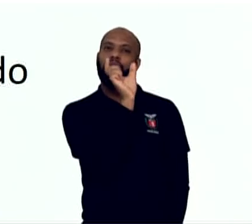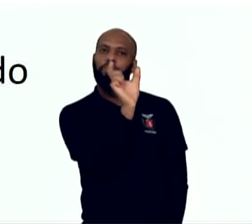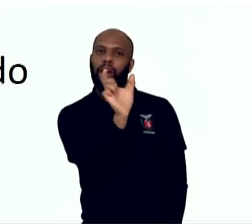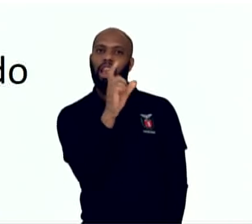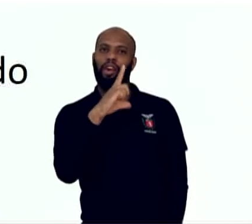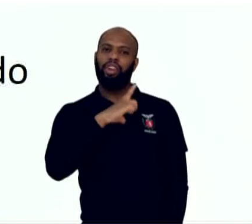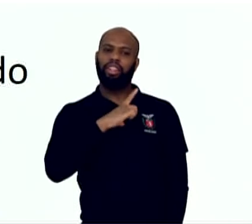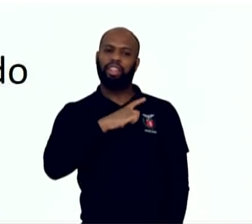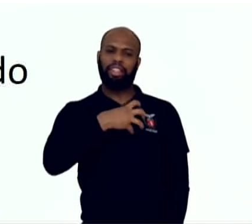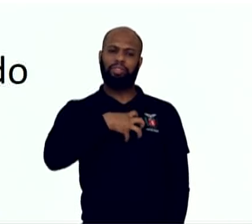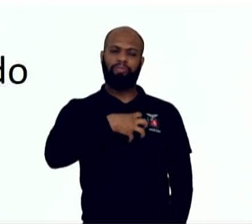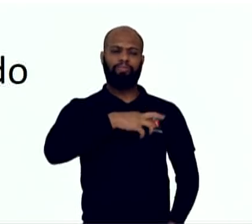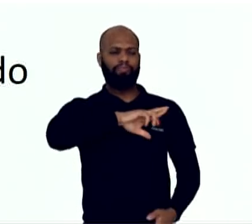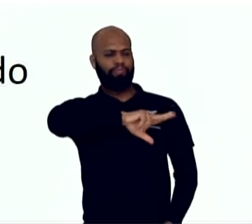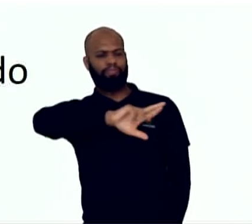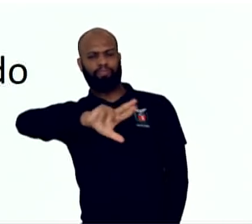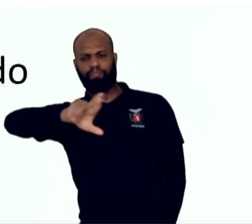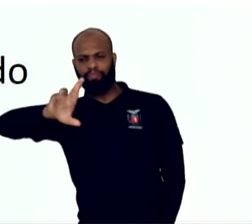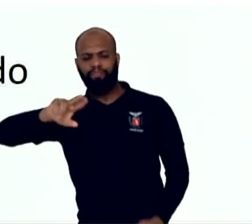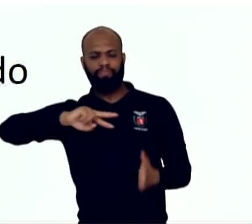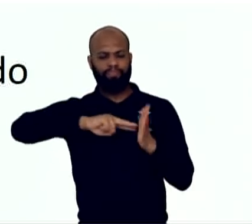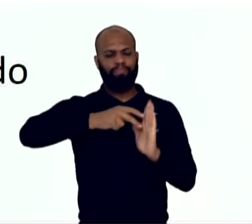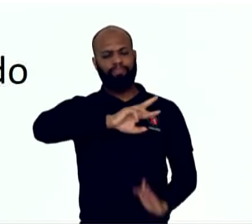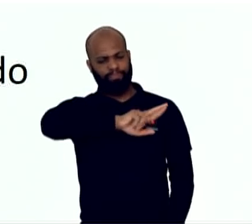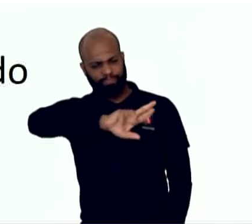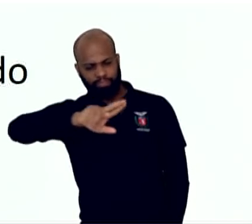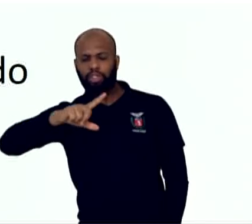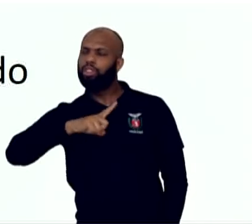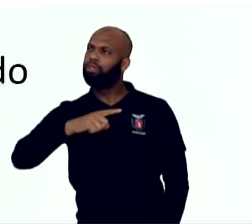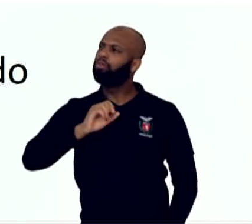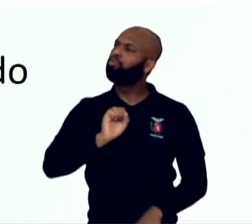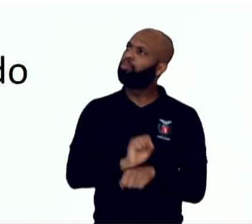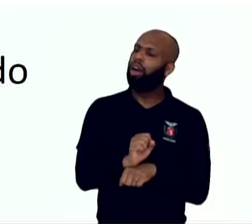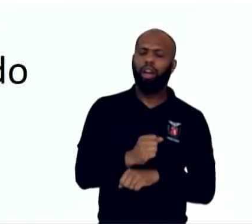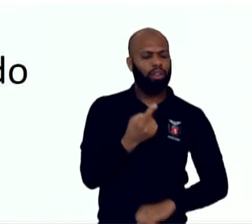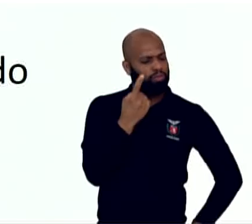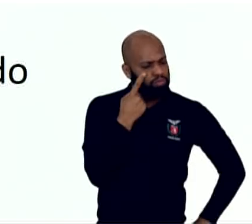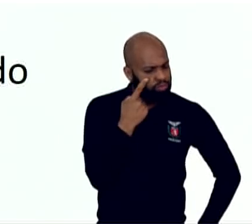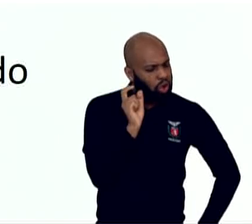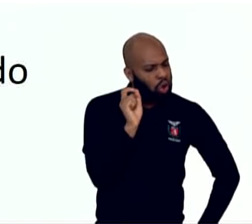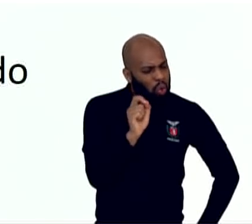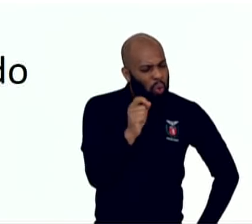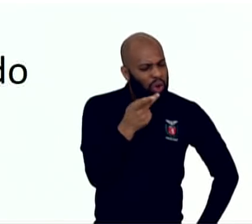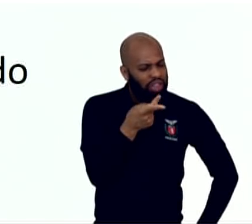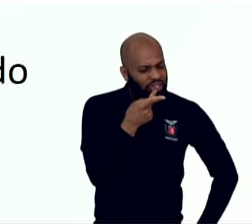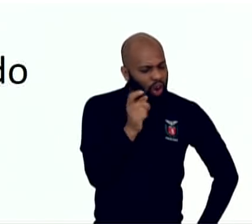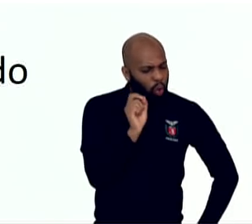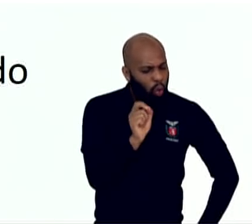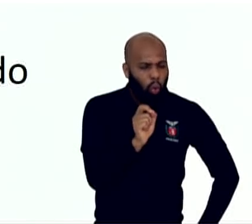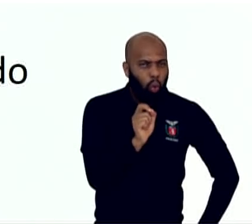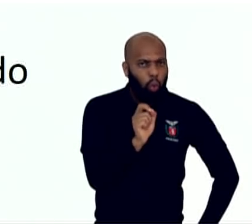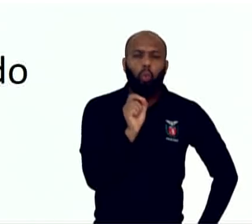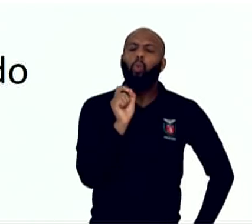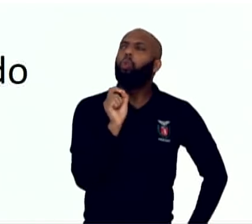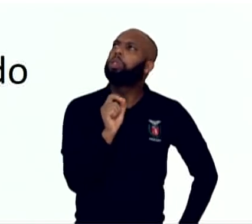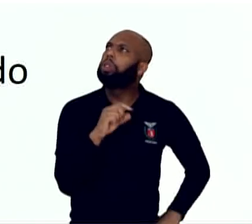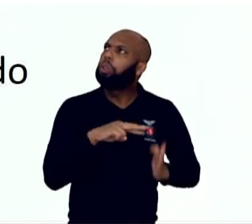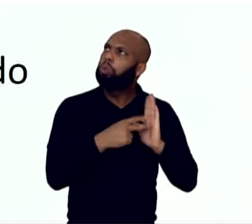com sentidos múltiplos, que eu tenho que parar e interpretar e falar o que será que ele quis dizer com isso.